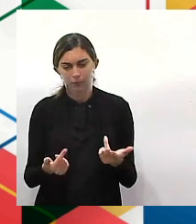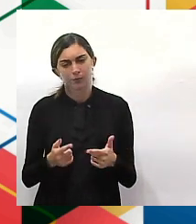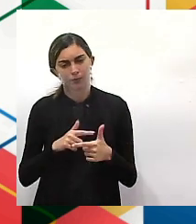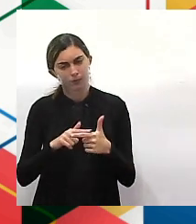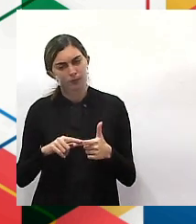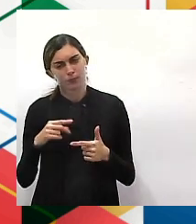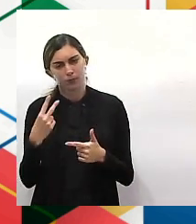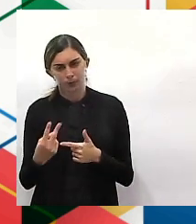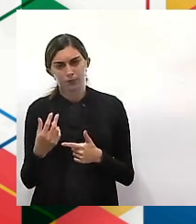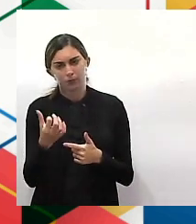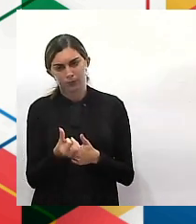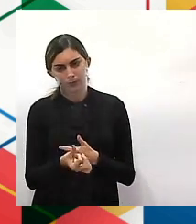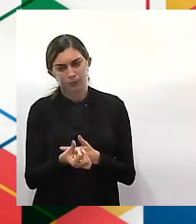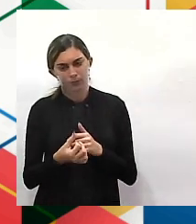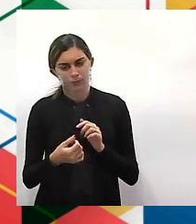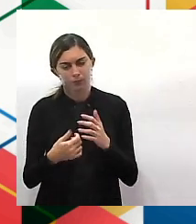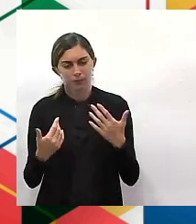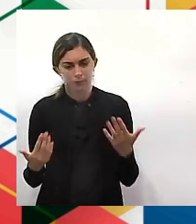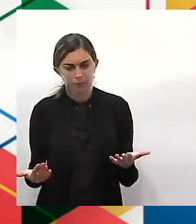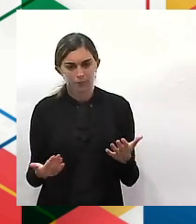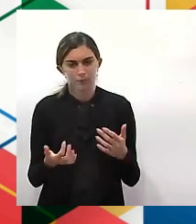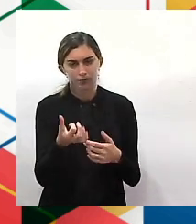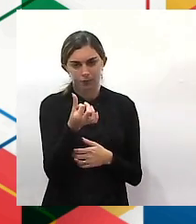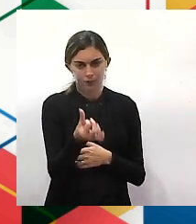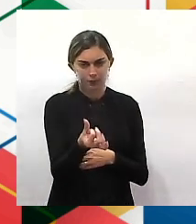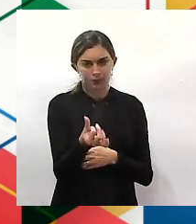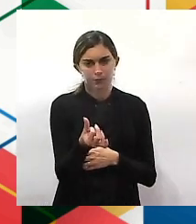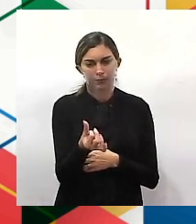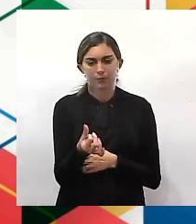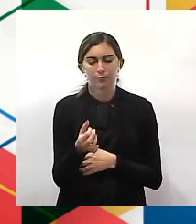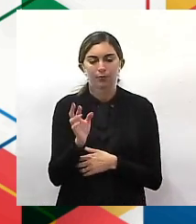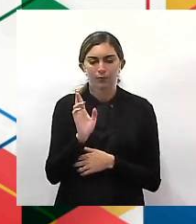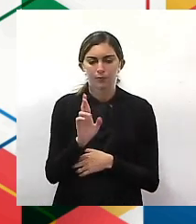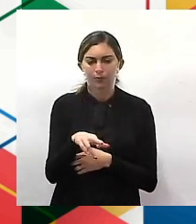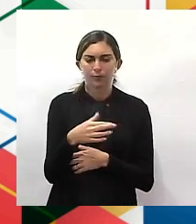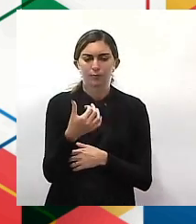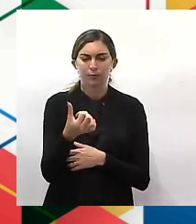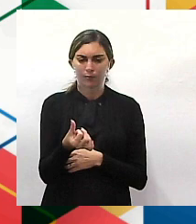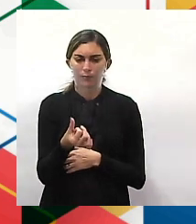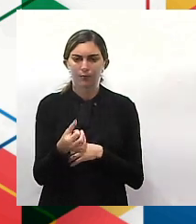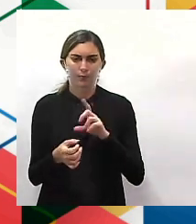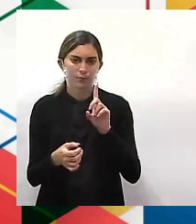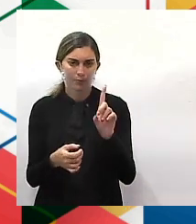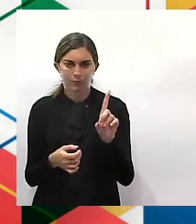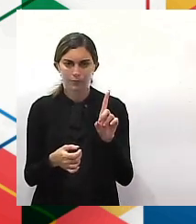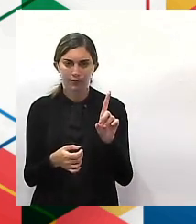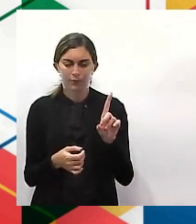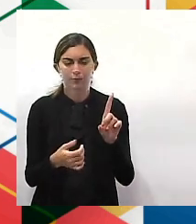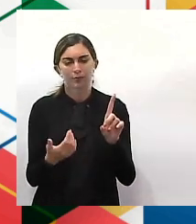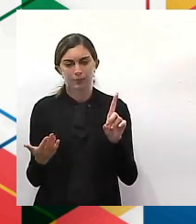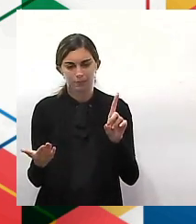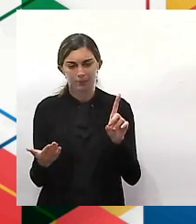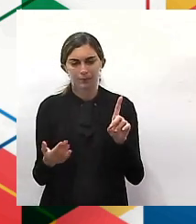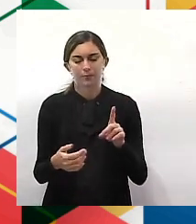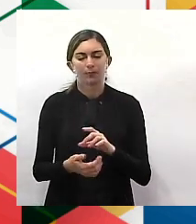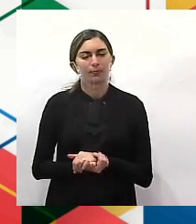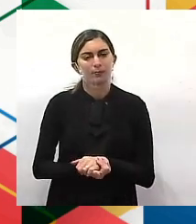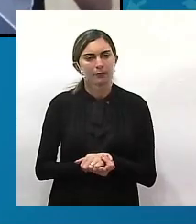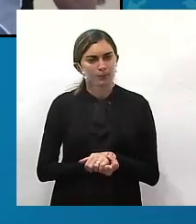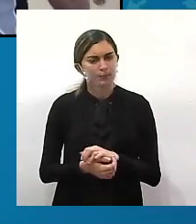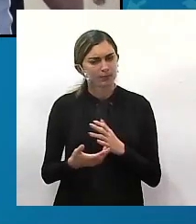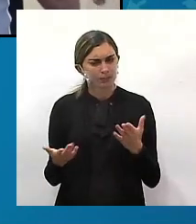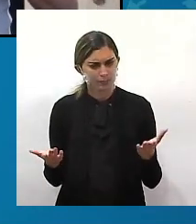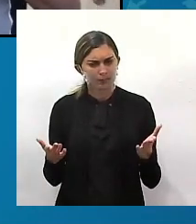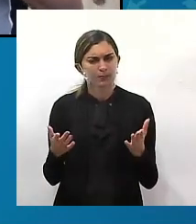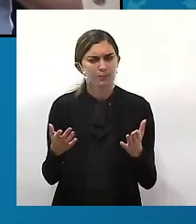por 2 dá meio doce, que é 6. Alternativa, letra D de dado.